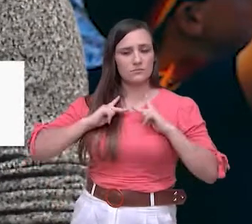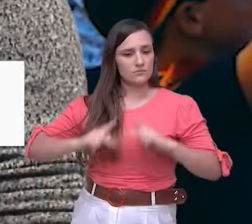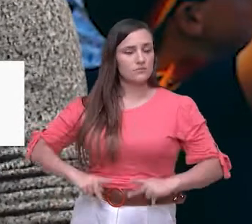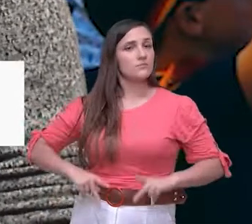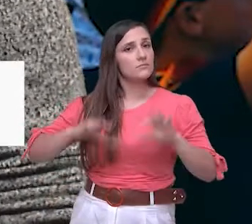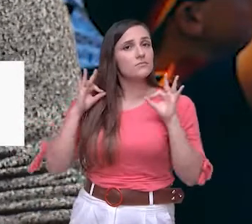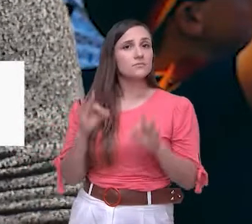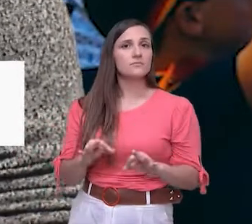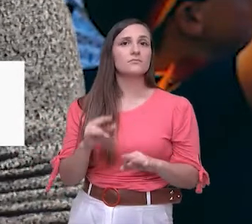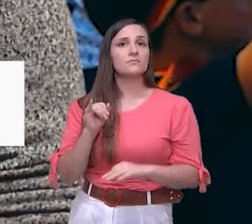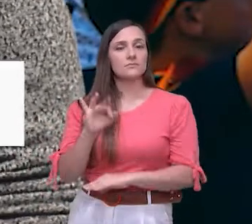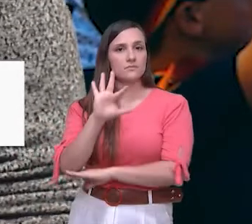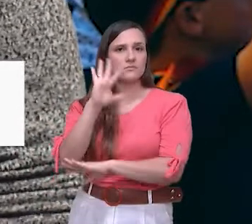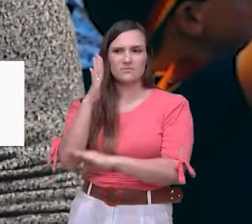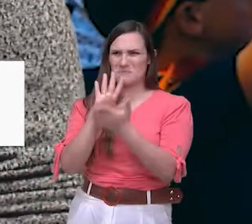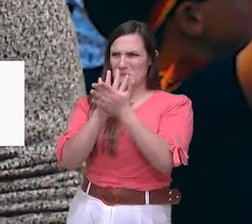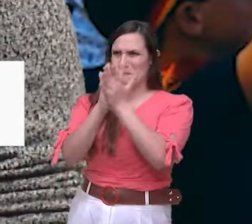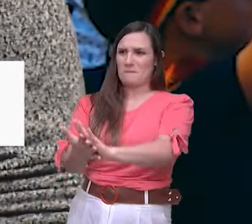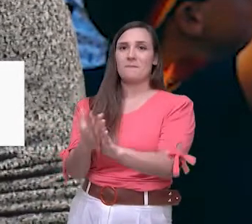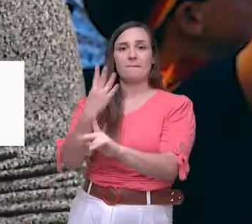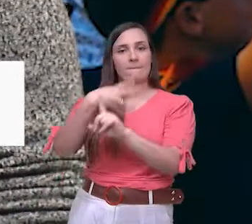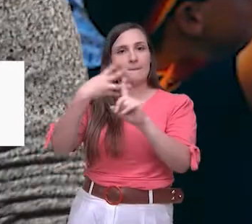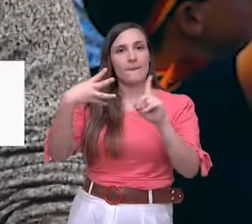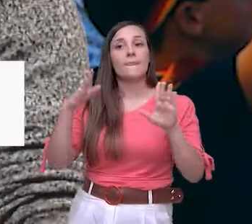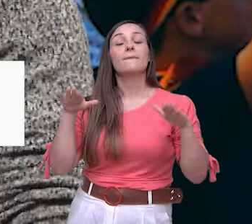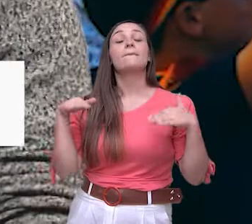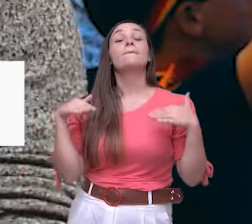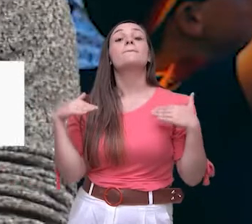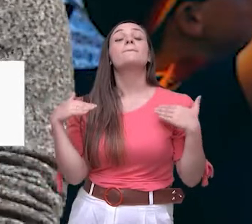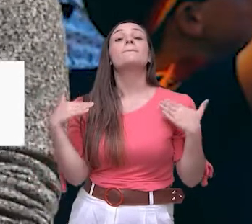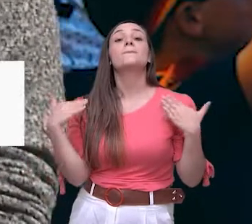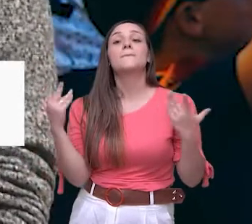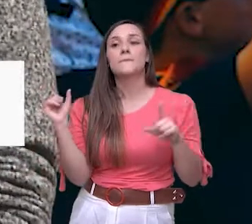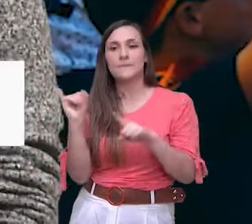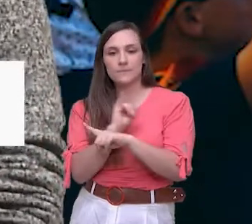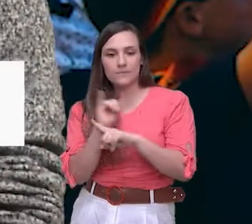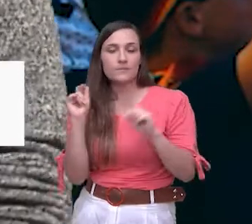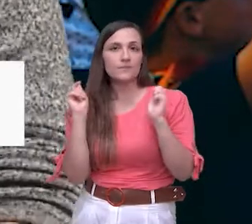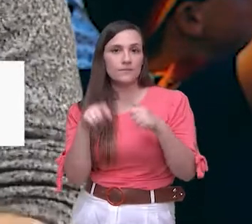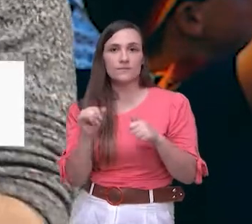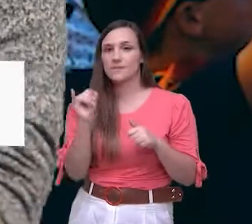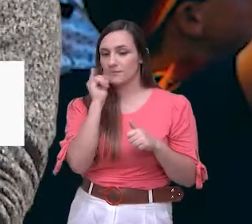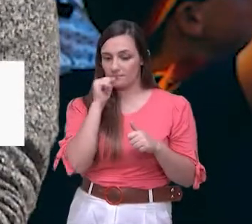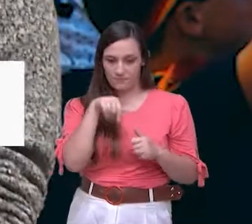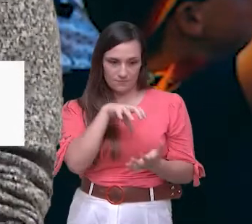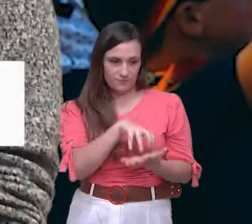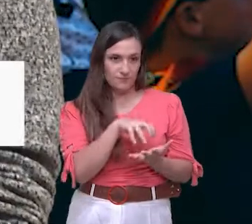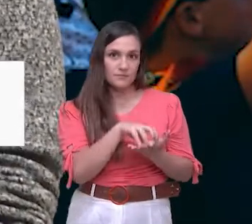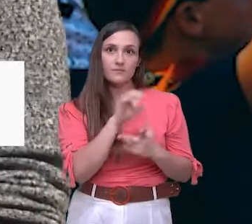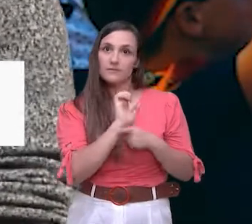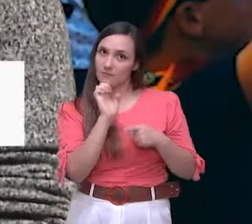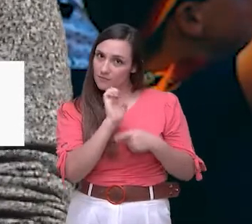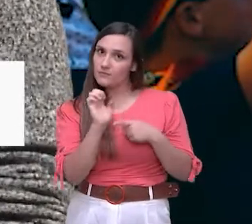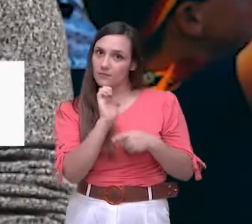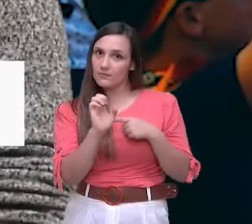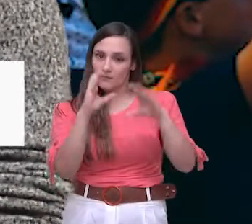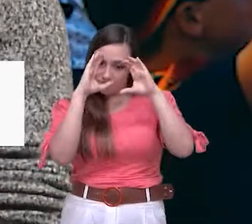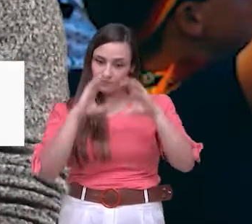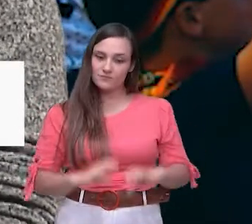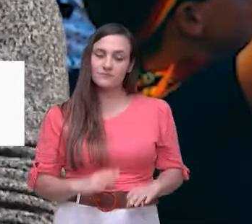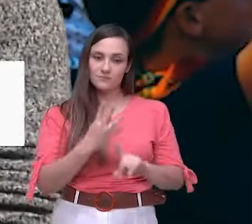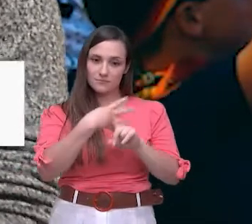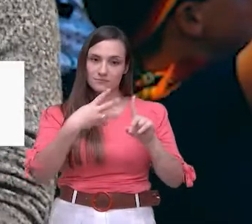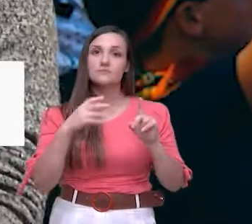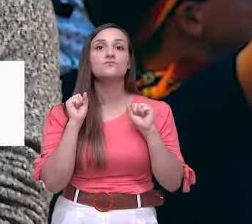como se posicionar diante de uma situação de LGBT fobia e quais são os recursos como por exemplo Centro Estadual de cidadania